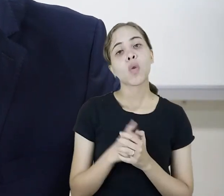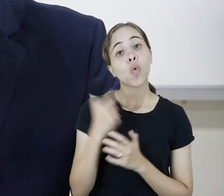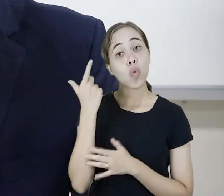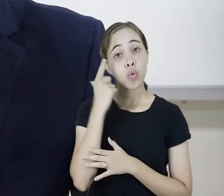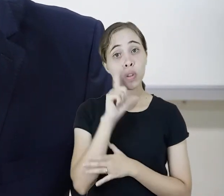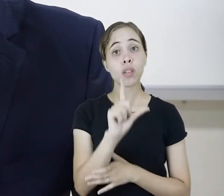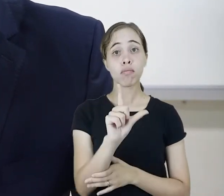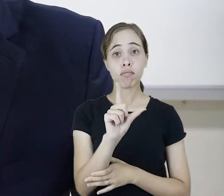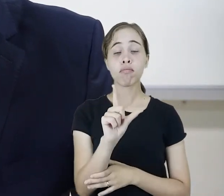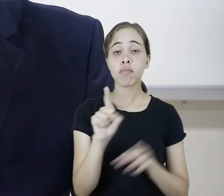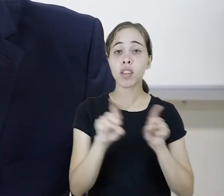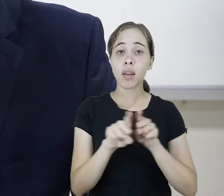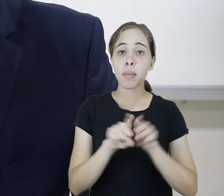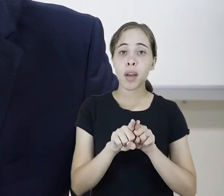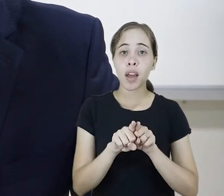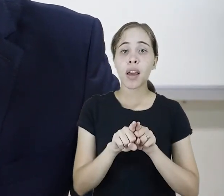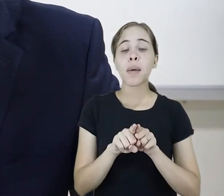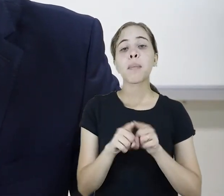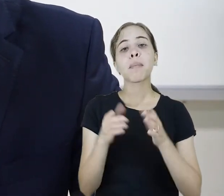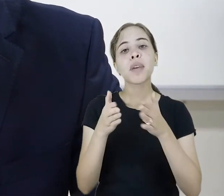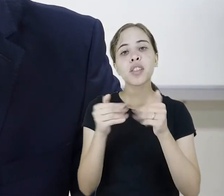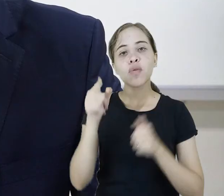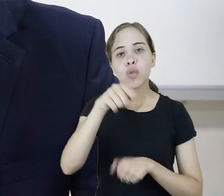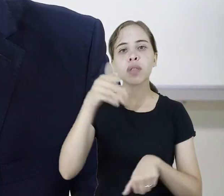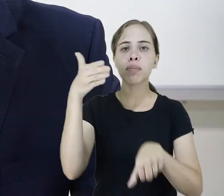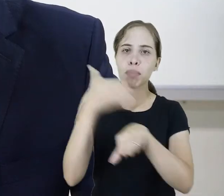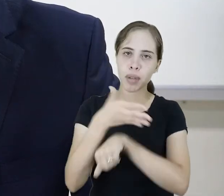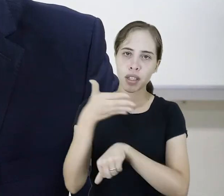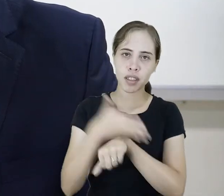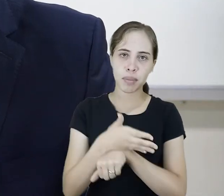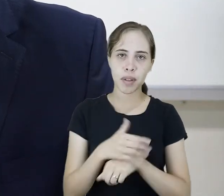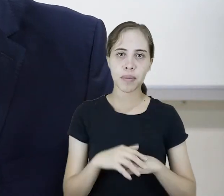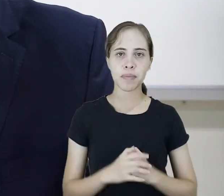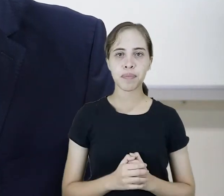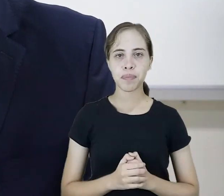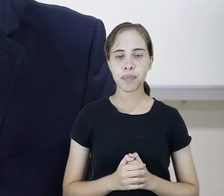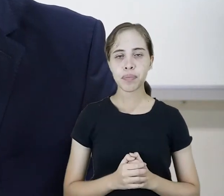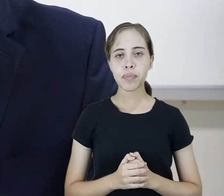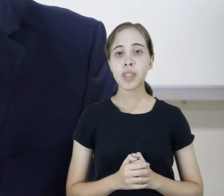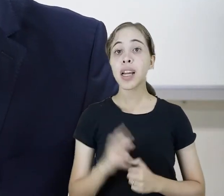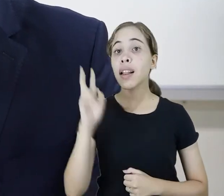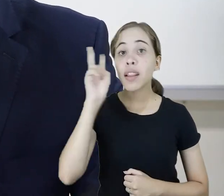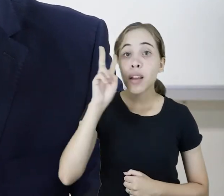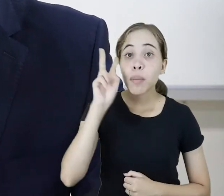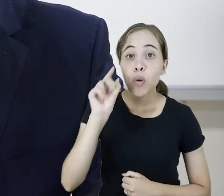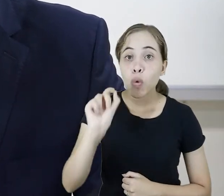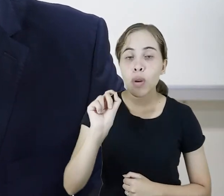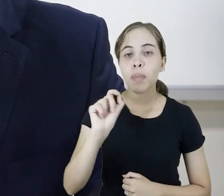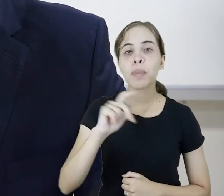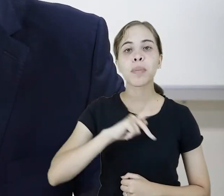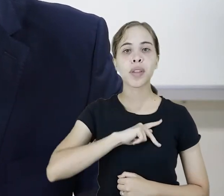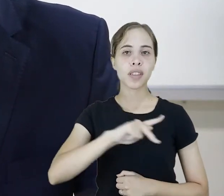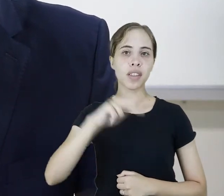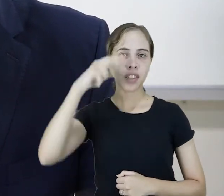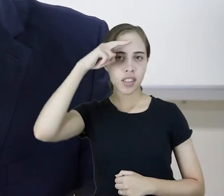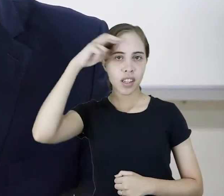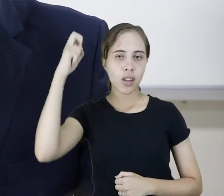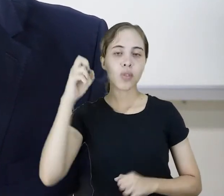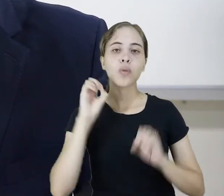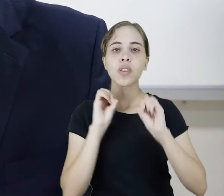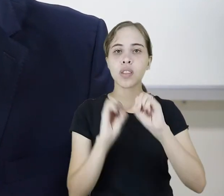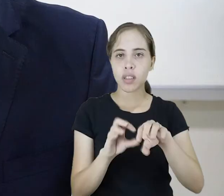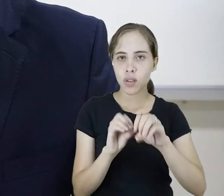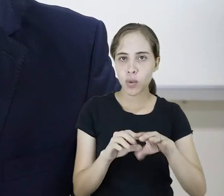também exigirá sua participação. Lembre-se do que o presidente Nelson